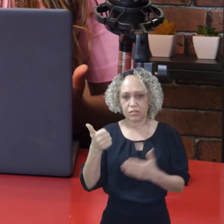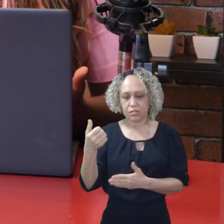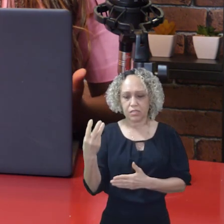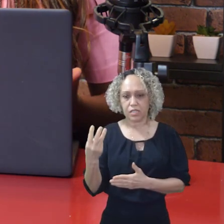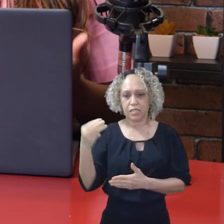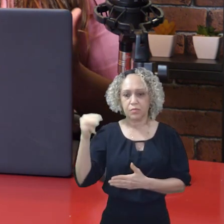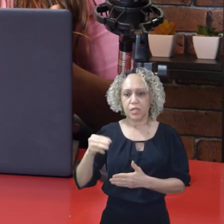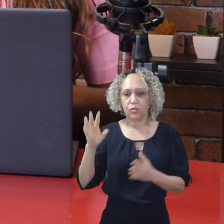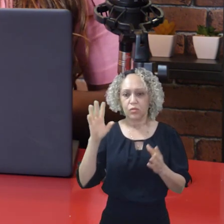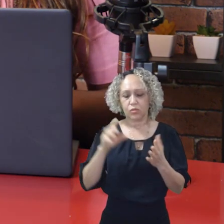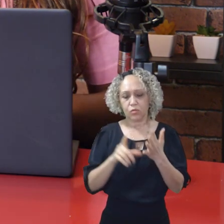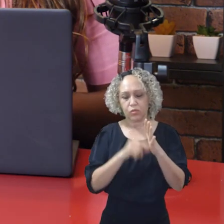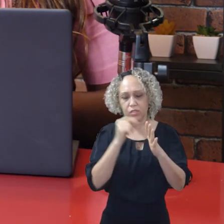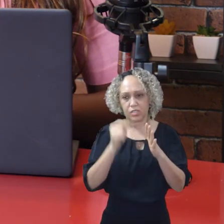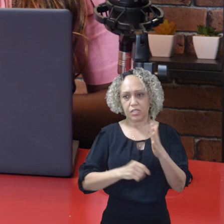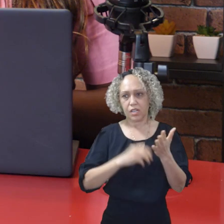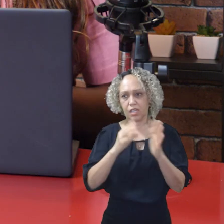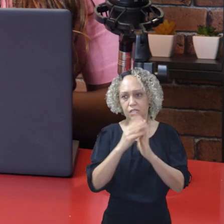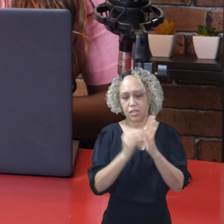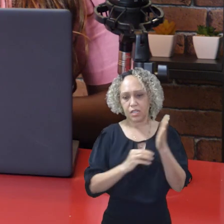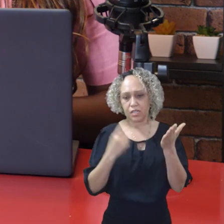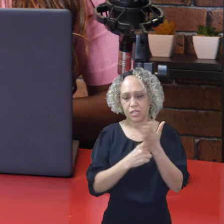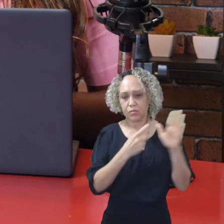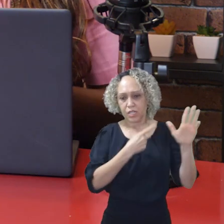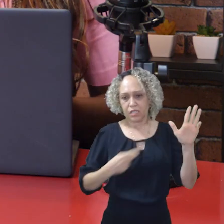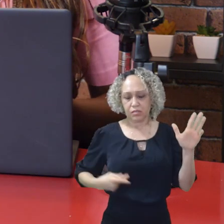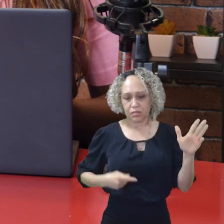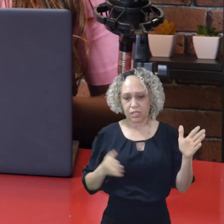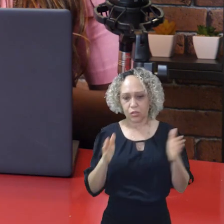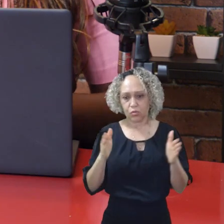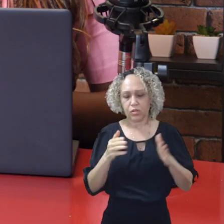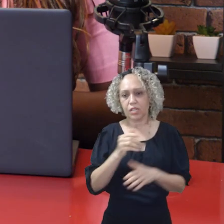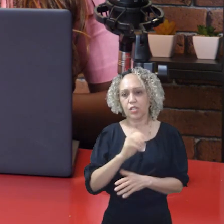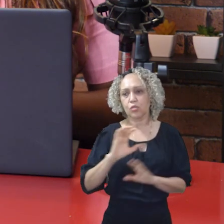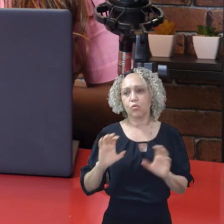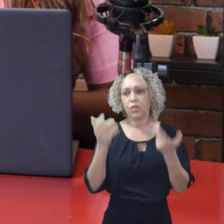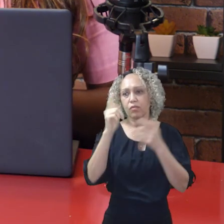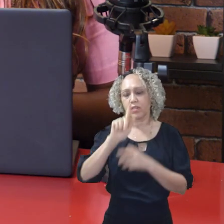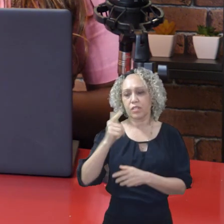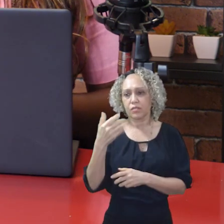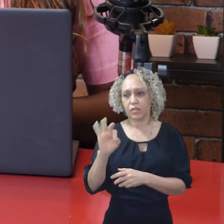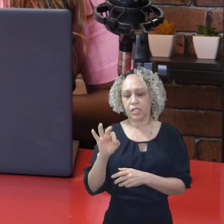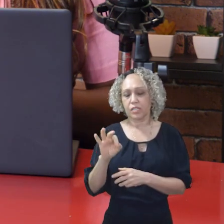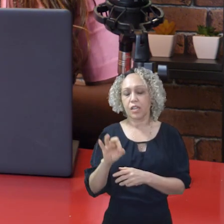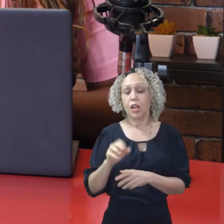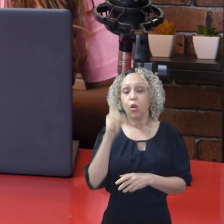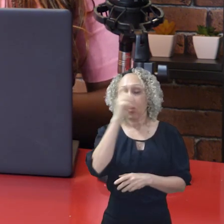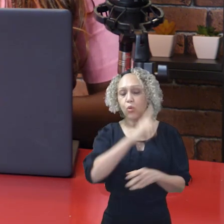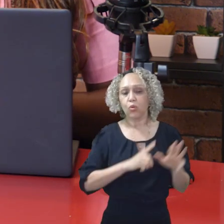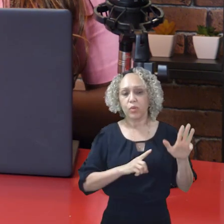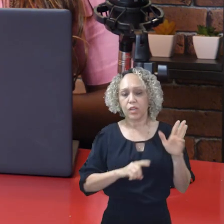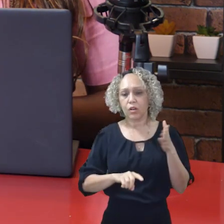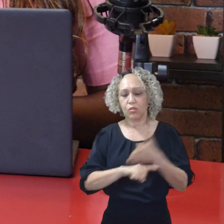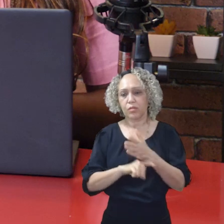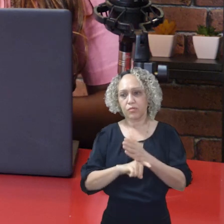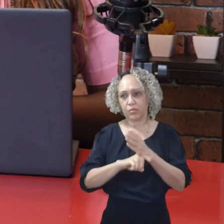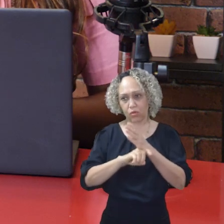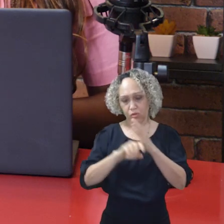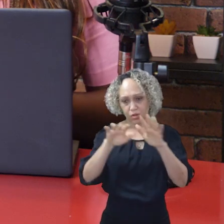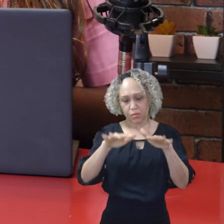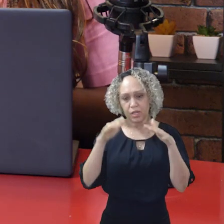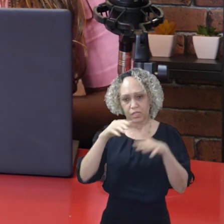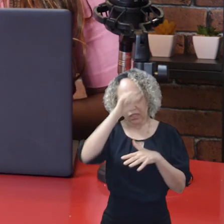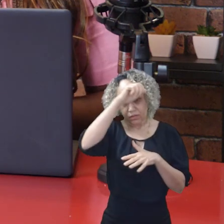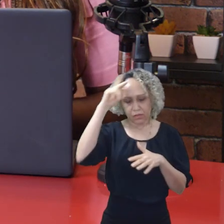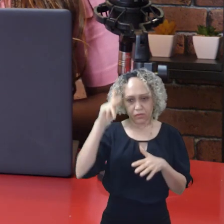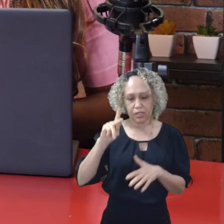13 Minutos com os destaques da agenda do presidente Lula durante o evento. No domingo, ele participou da plenária dos prefeitos